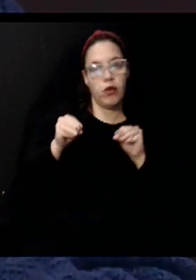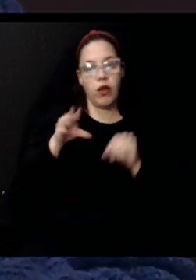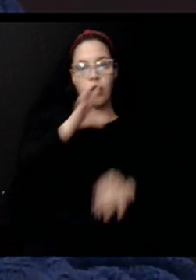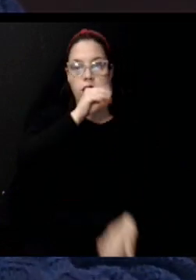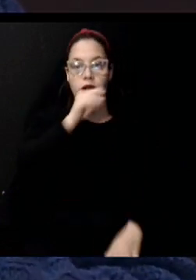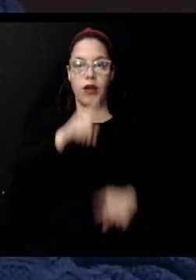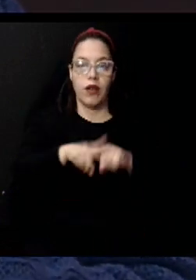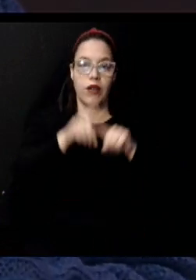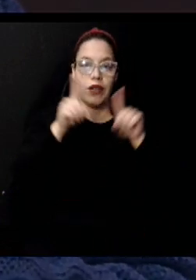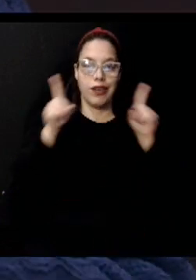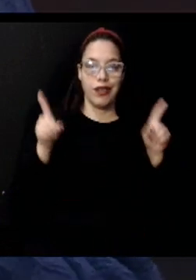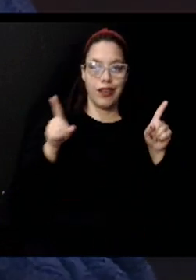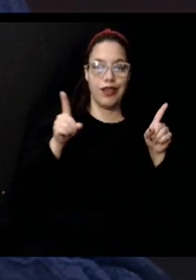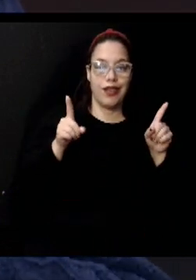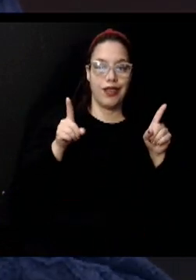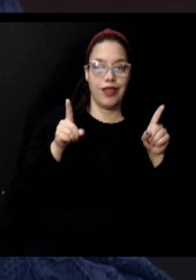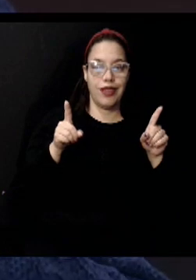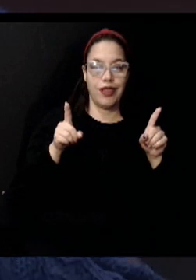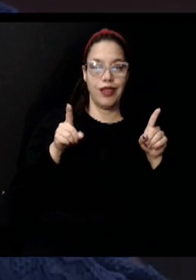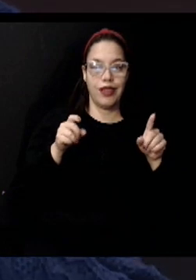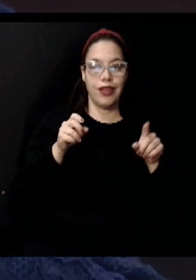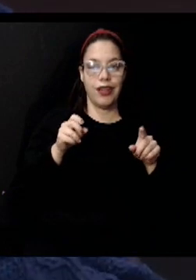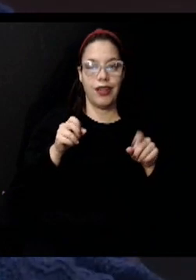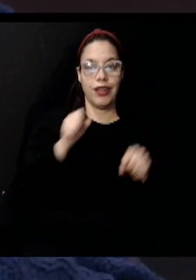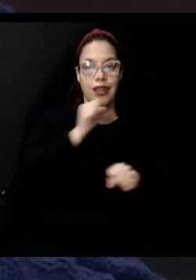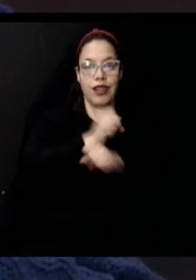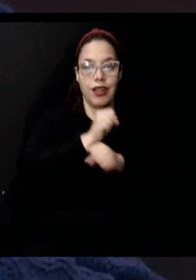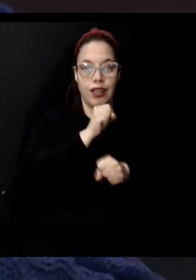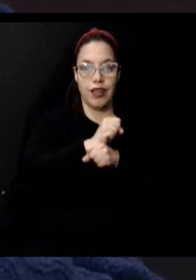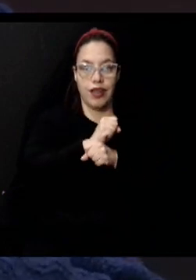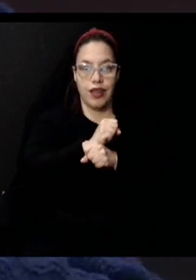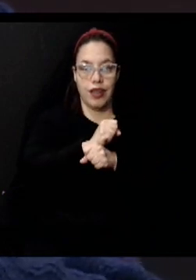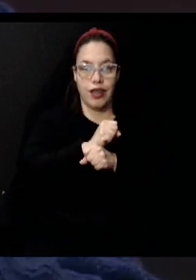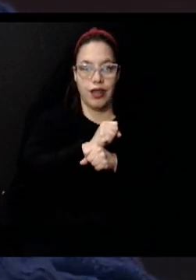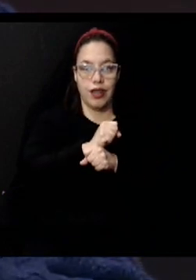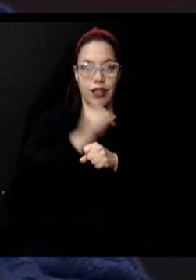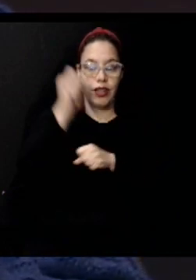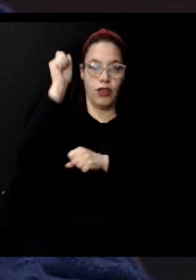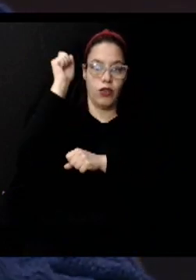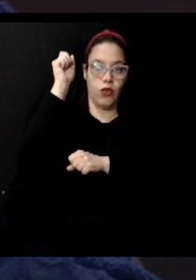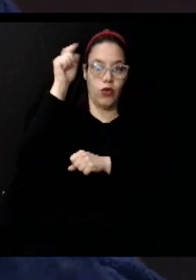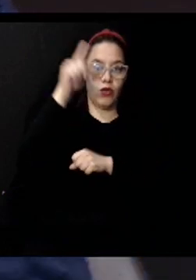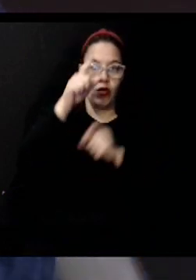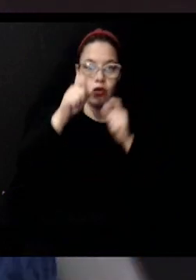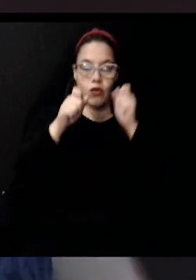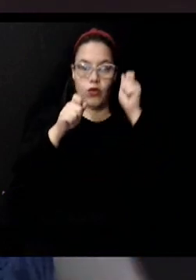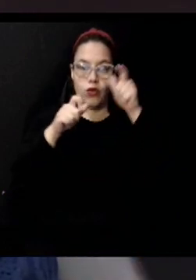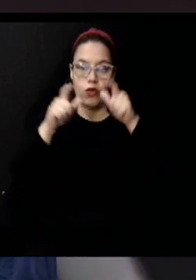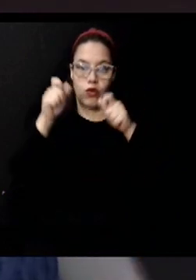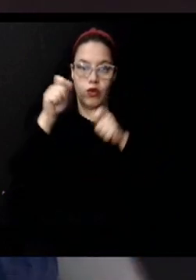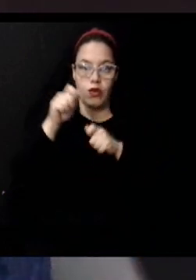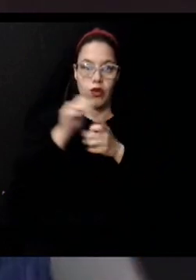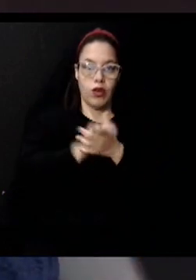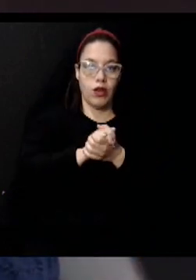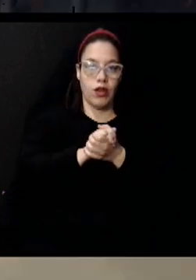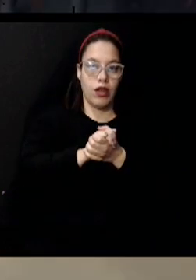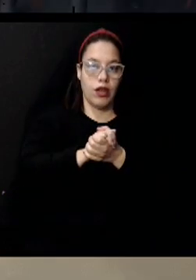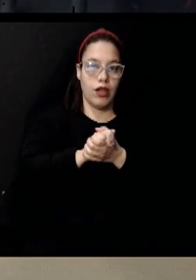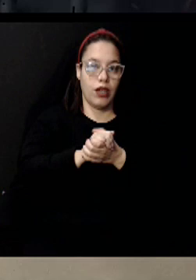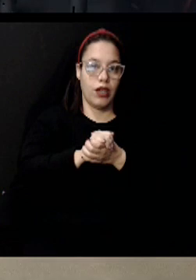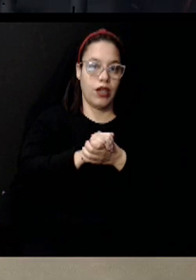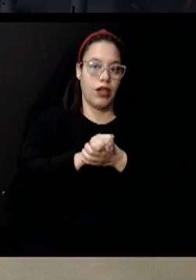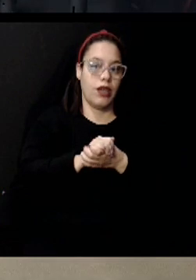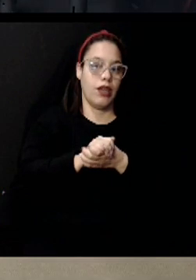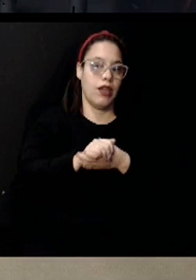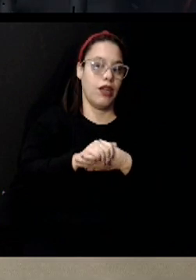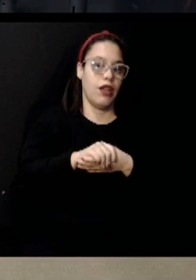porém, não nos esperaram para poder soltar os fogos de artifício. Isso foi de uma No hospedagem Réveillon. no Réveillon. Aham.